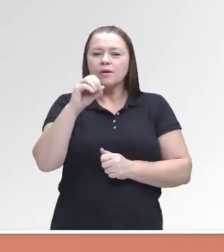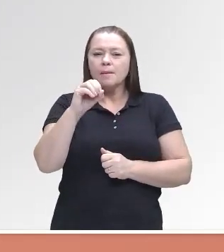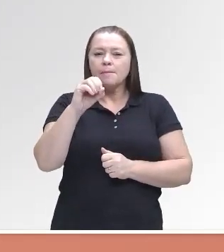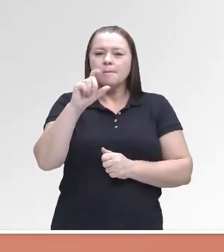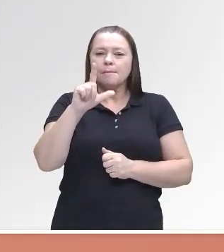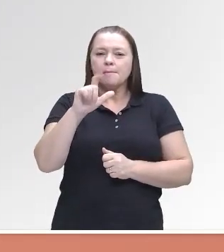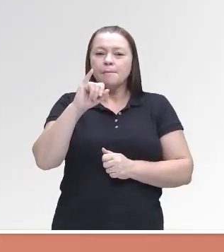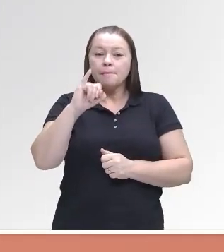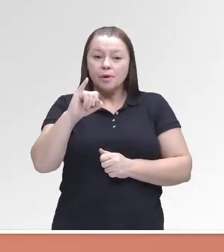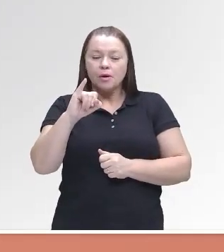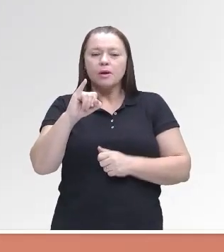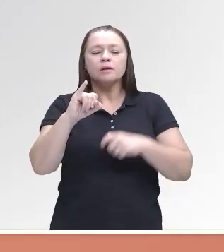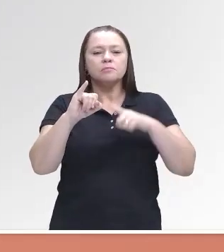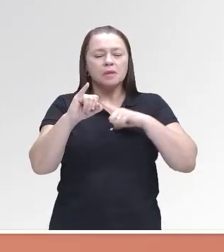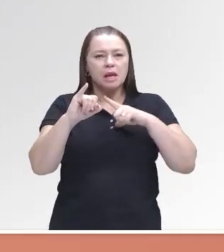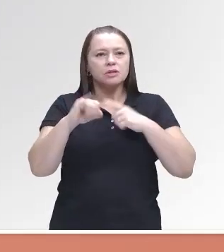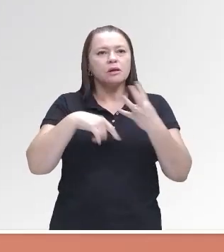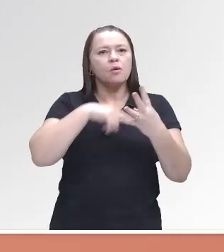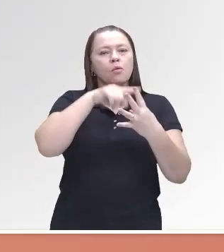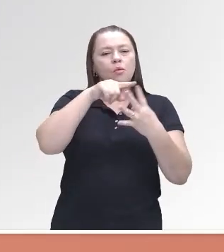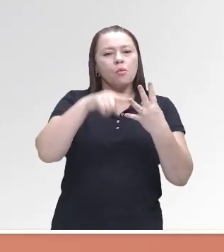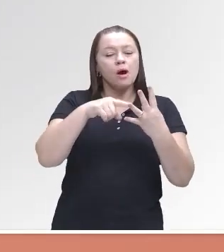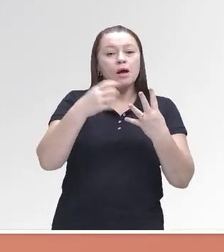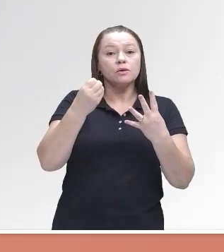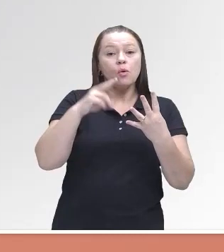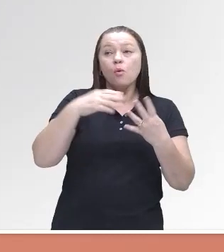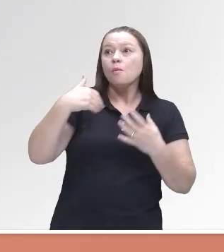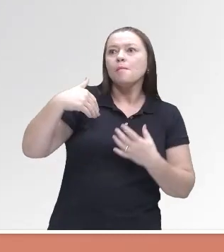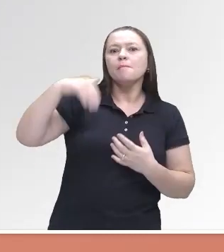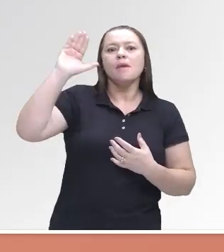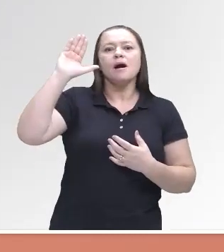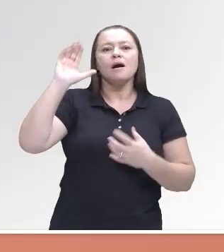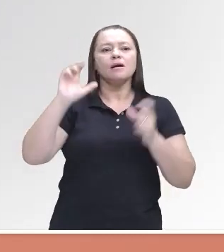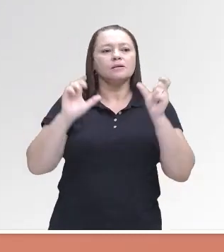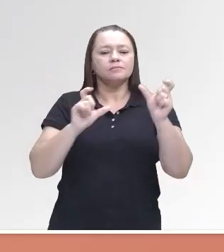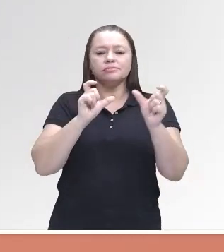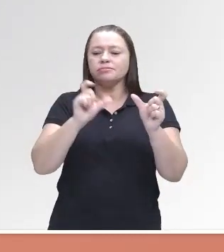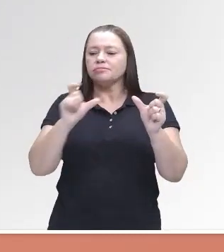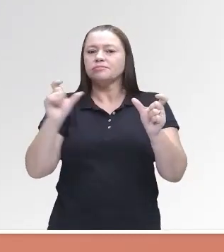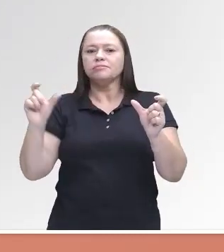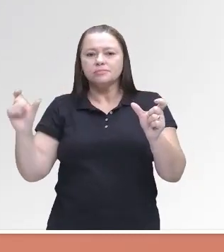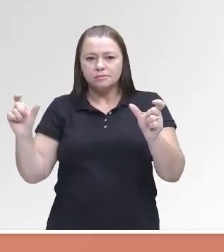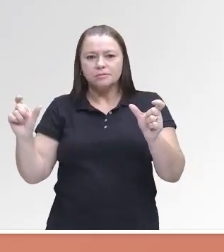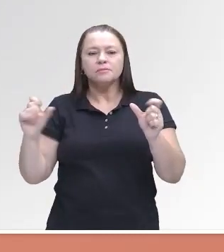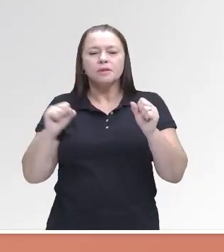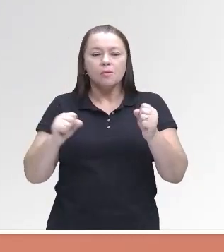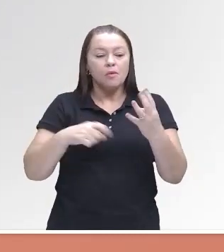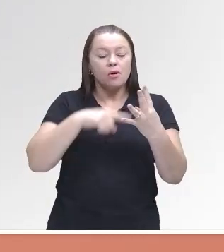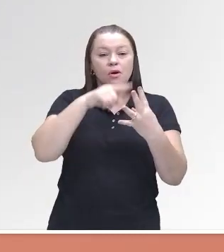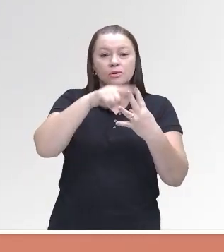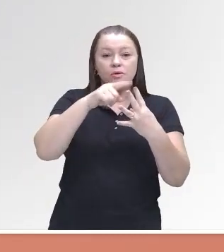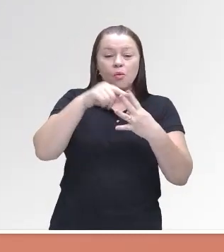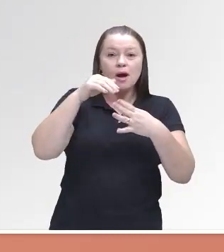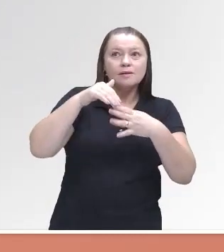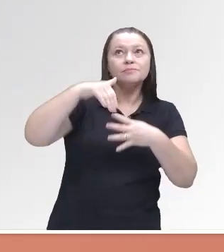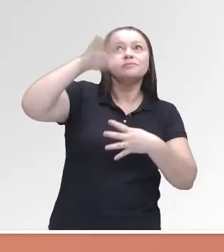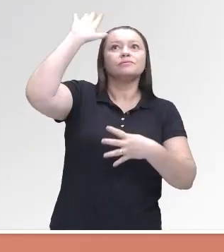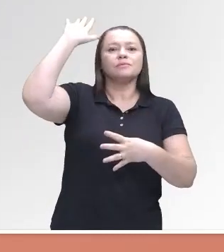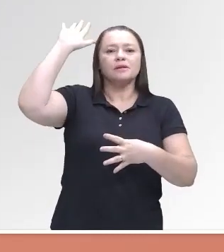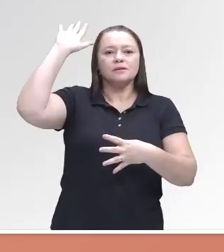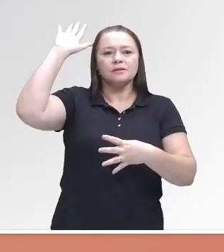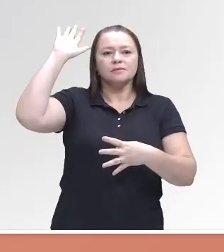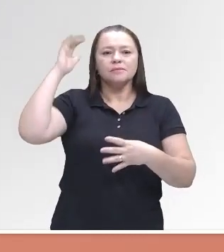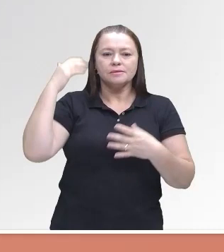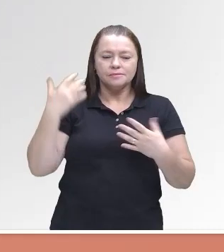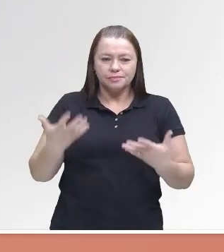que apresentam 4 ou mais sílabas. Fixam bem isso aí na cabecinha de